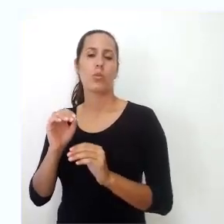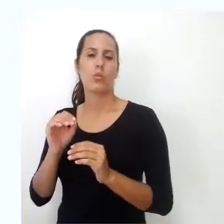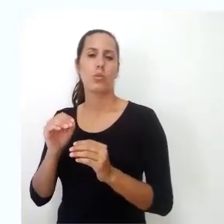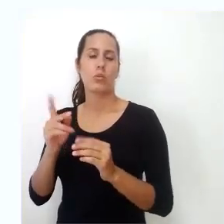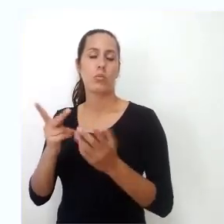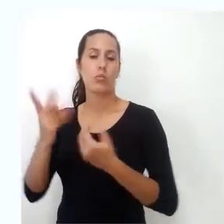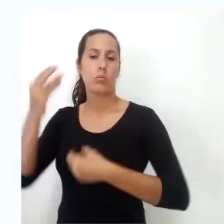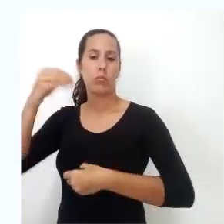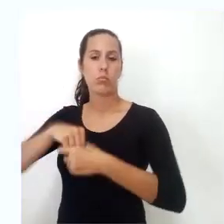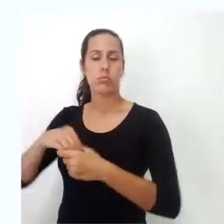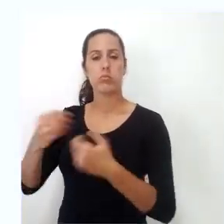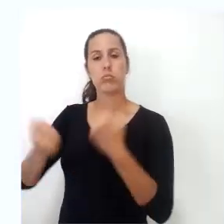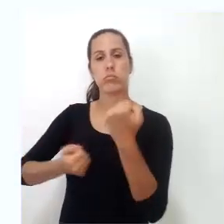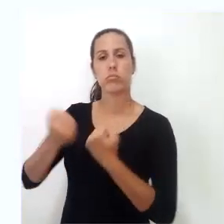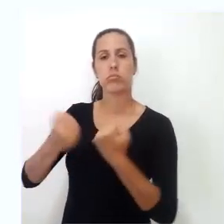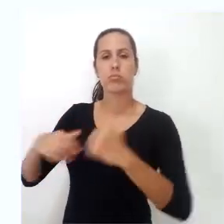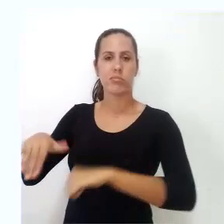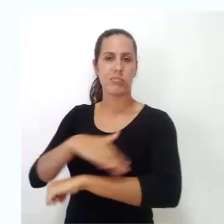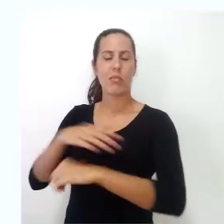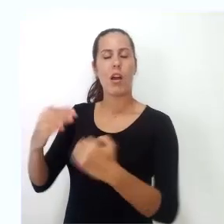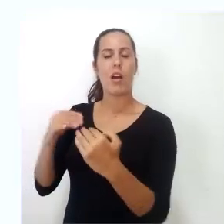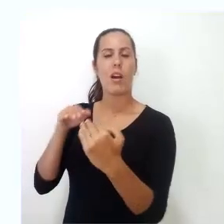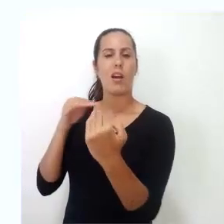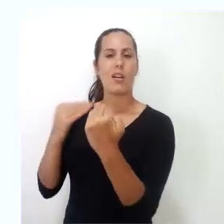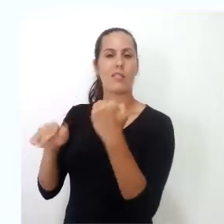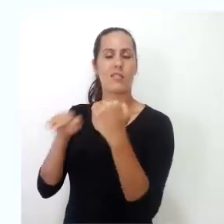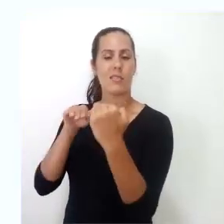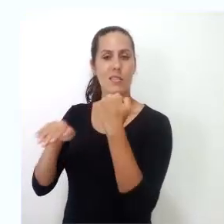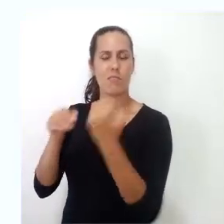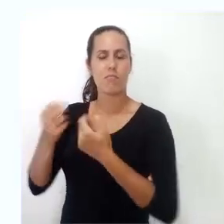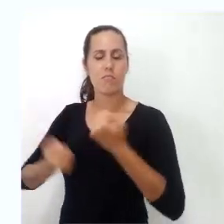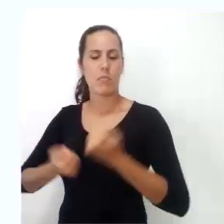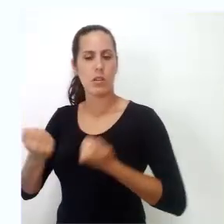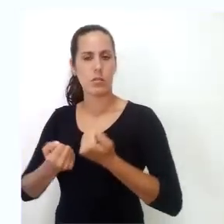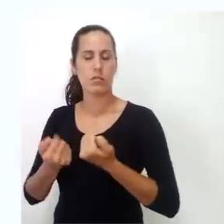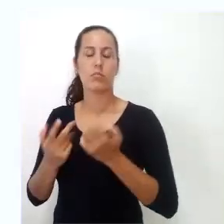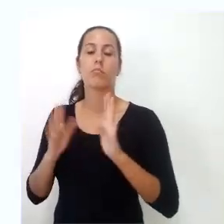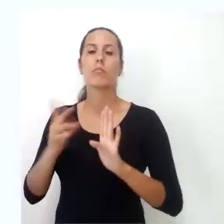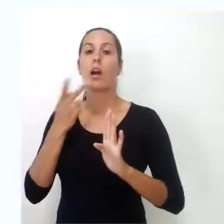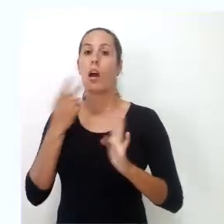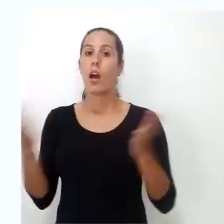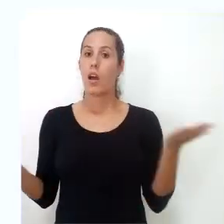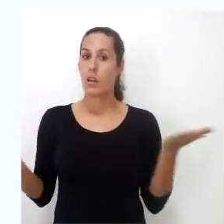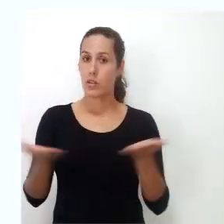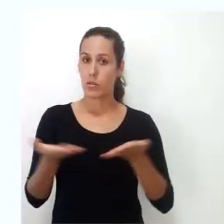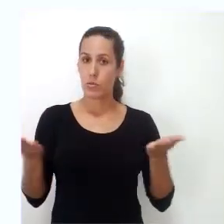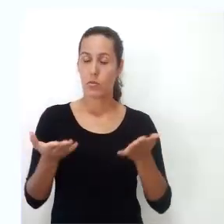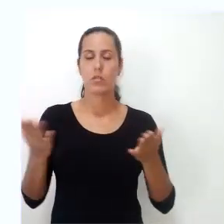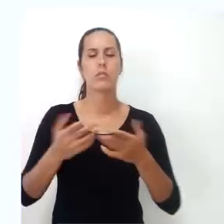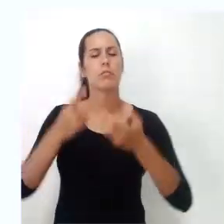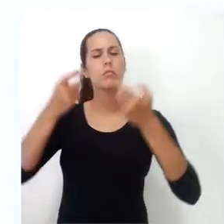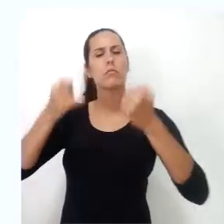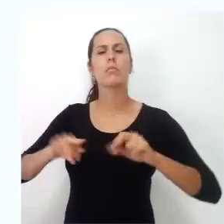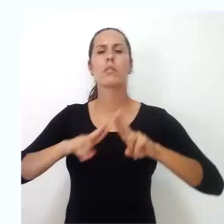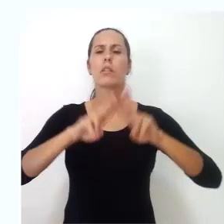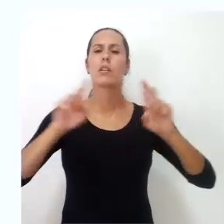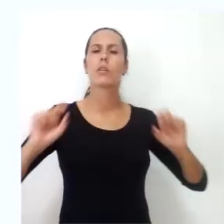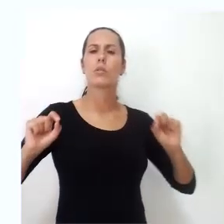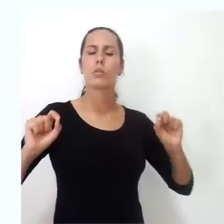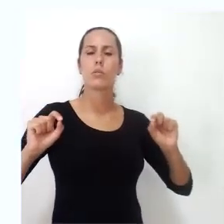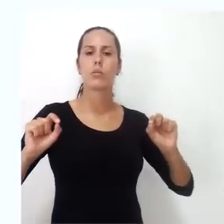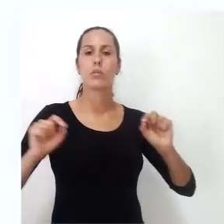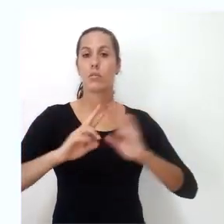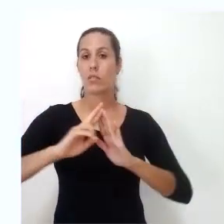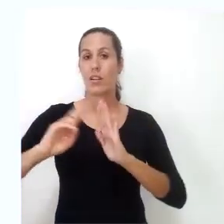sala de aula, vocês, certo, fazerem um treino assim. Vamos agora elencar